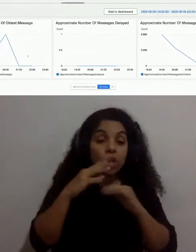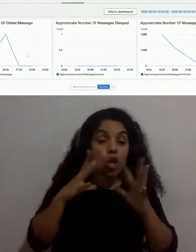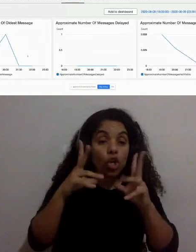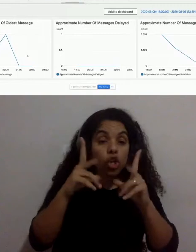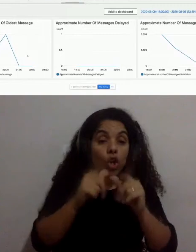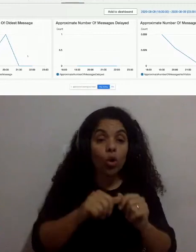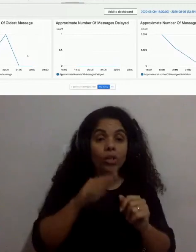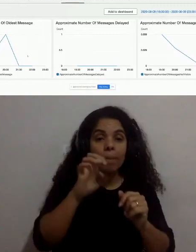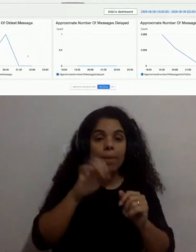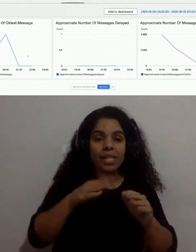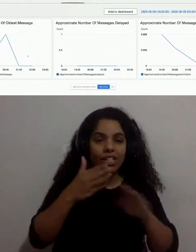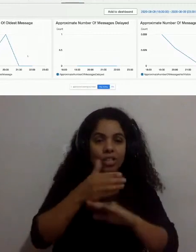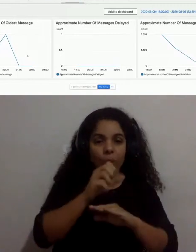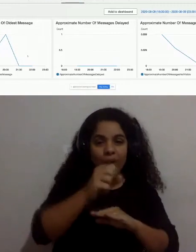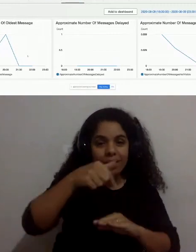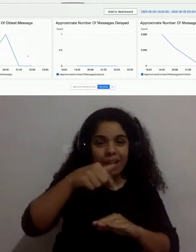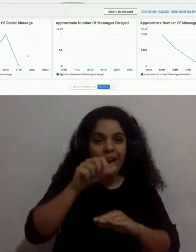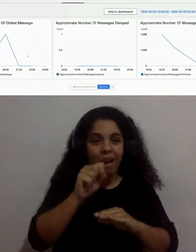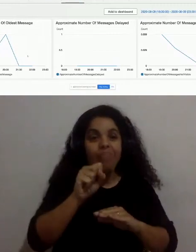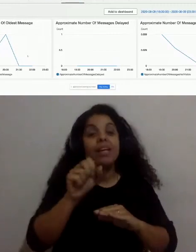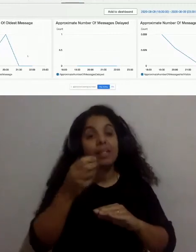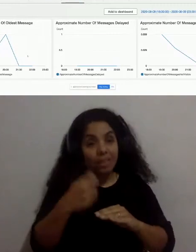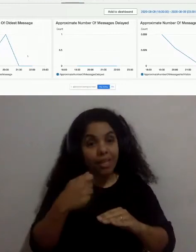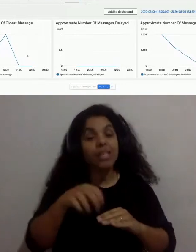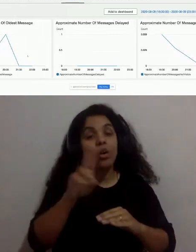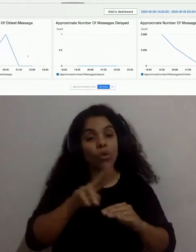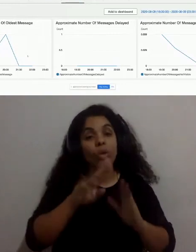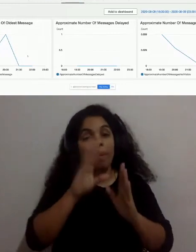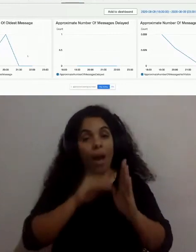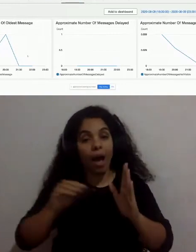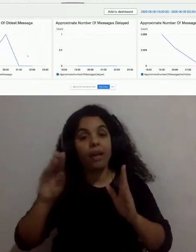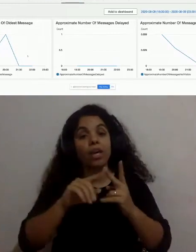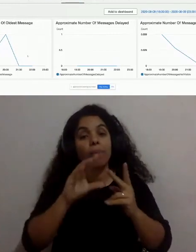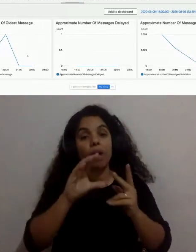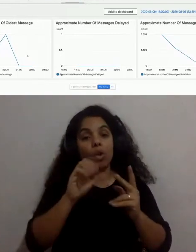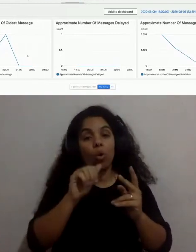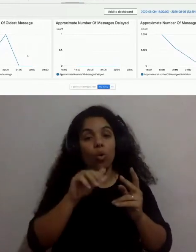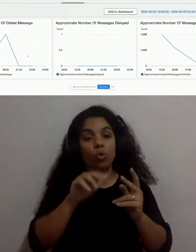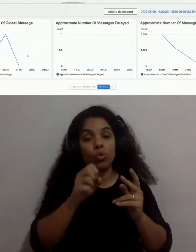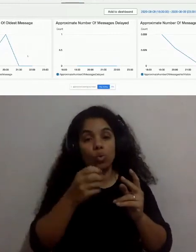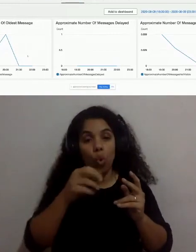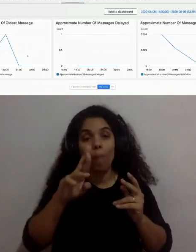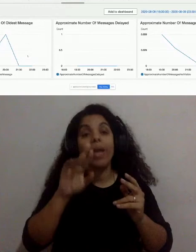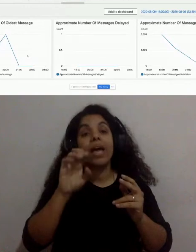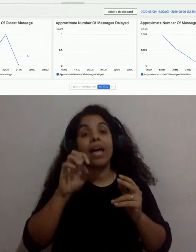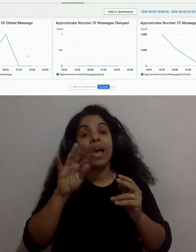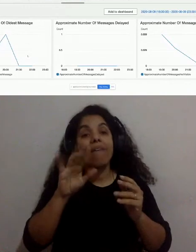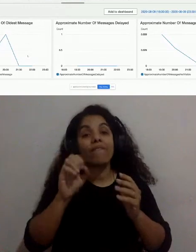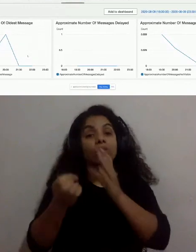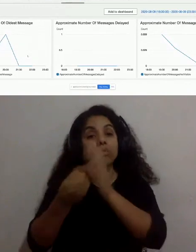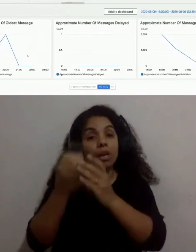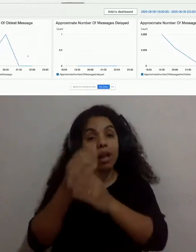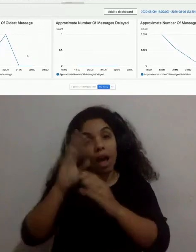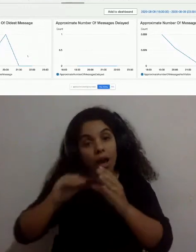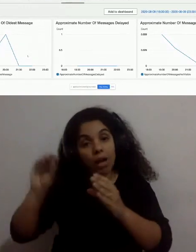mensagem que entra no SQS, ela tem que ser consumida pelo consumer para os eventos serem